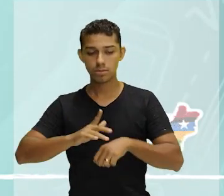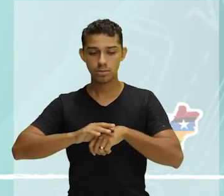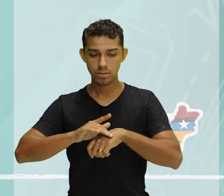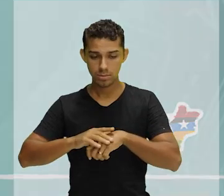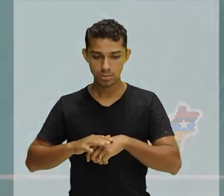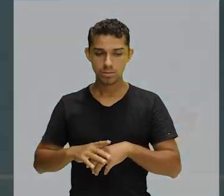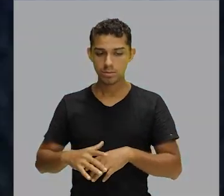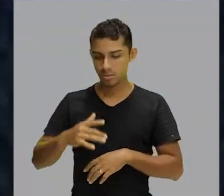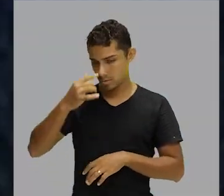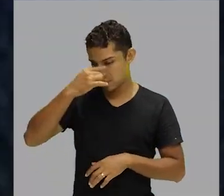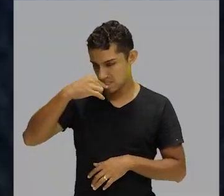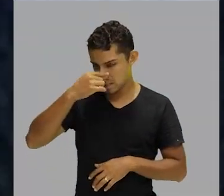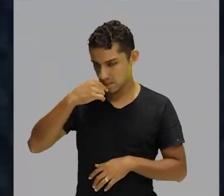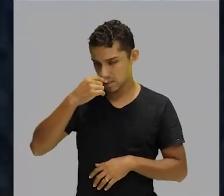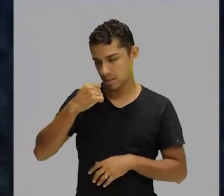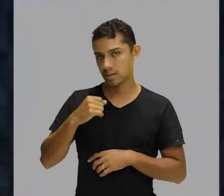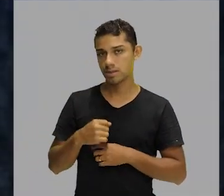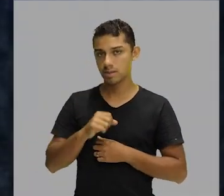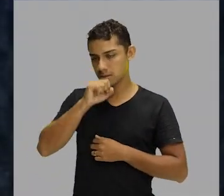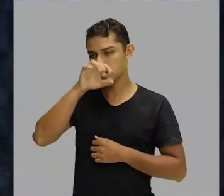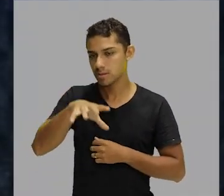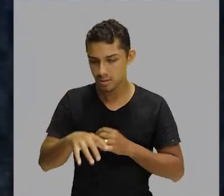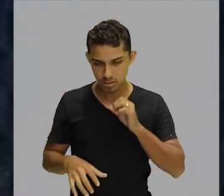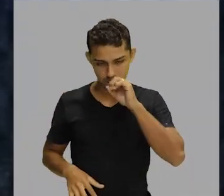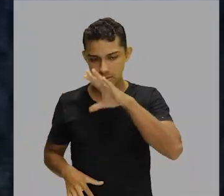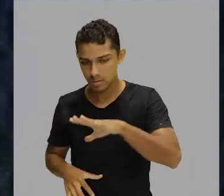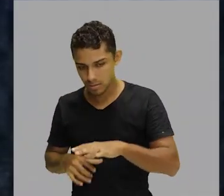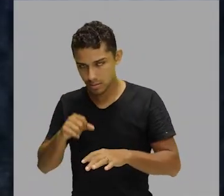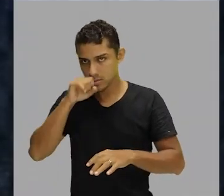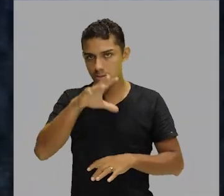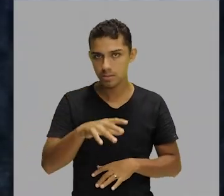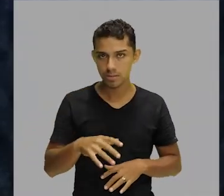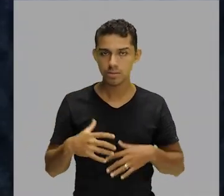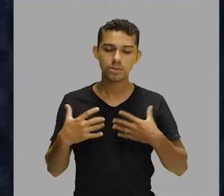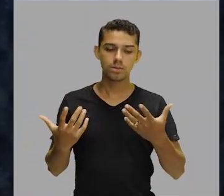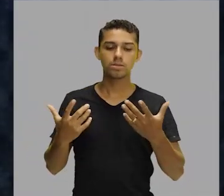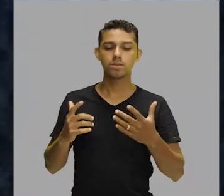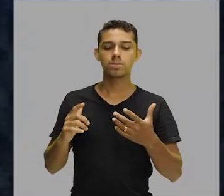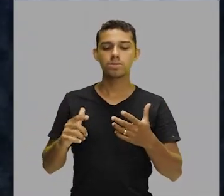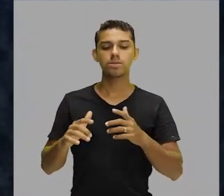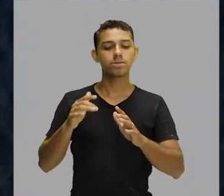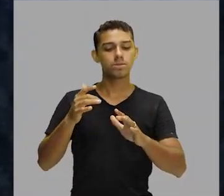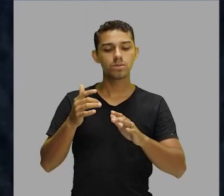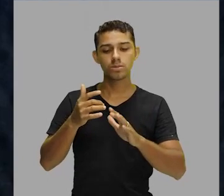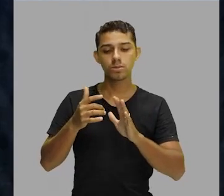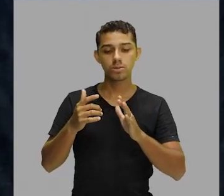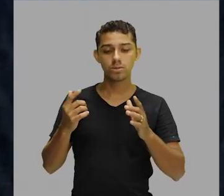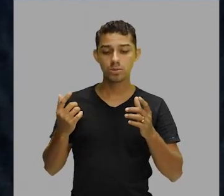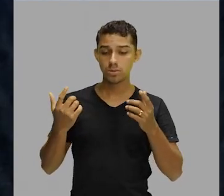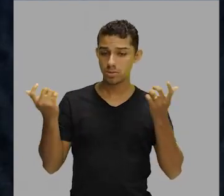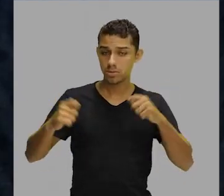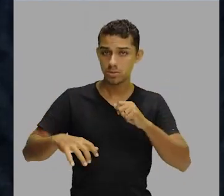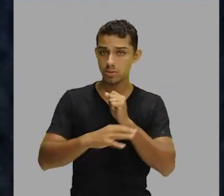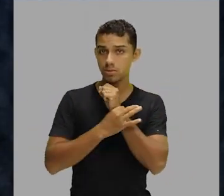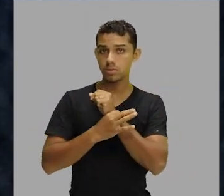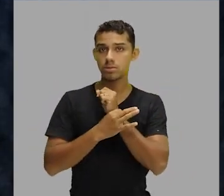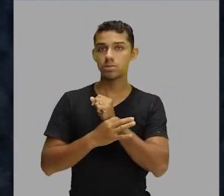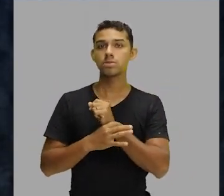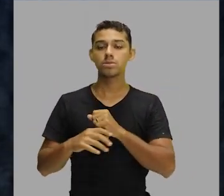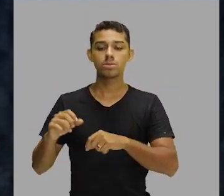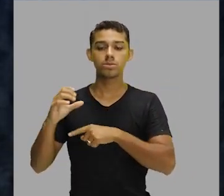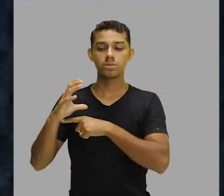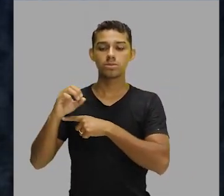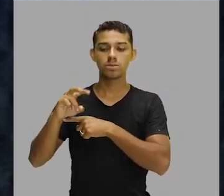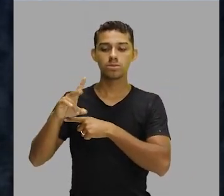que é o mesmo procedimento para você promover a prevenção contra a gripe, contra o coronavírus. Pessoal, essa foi uma